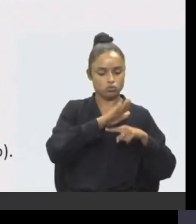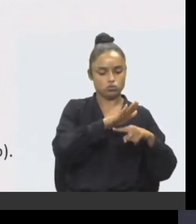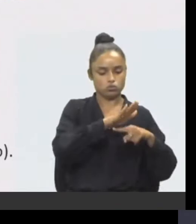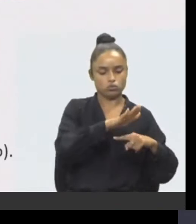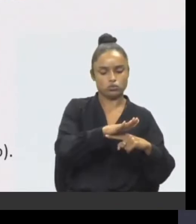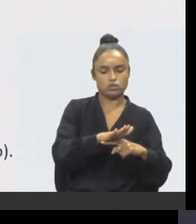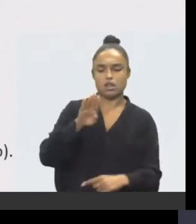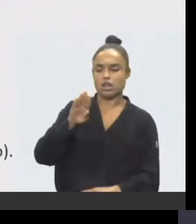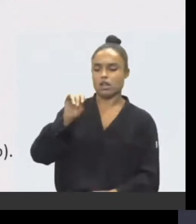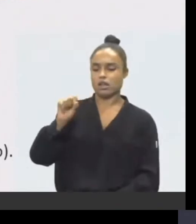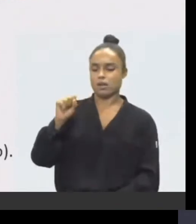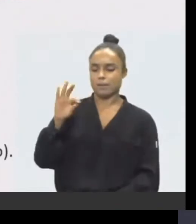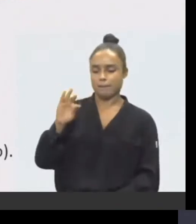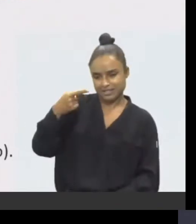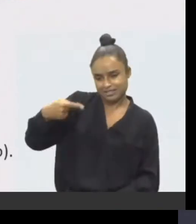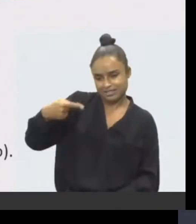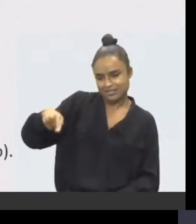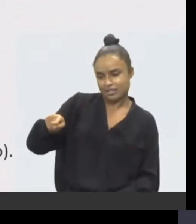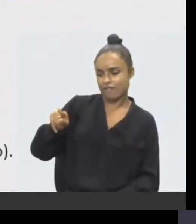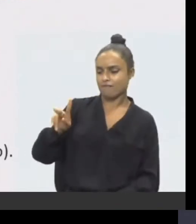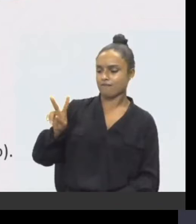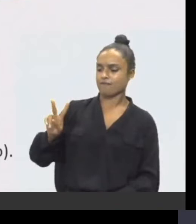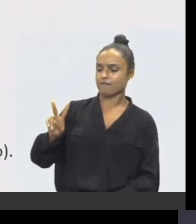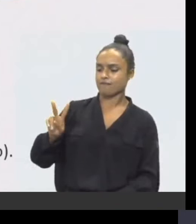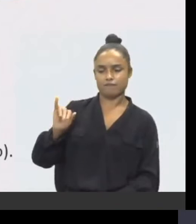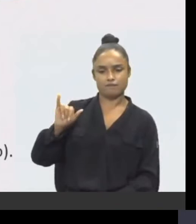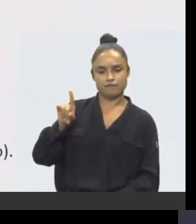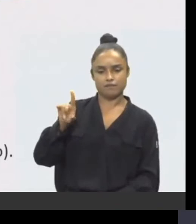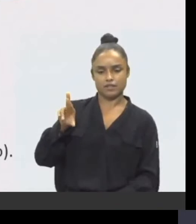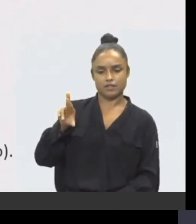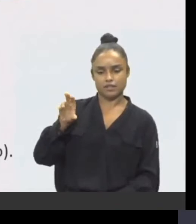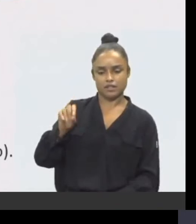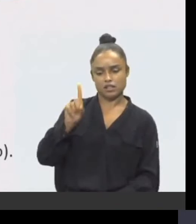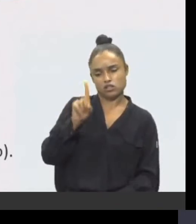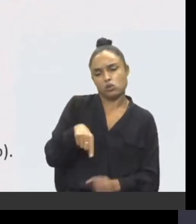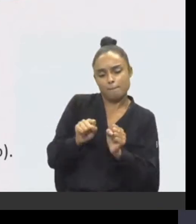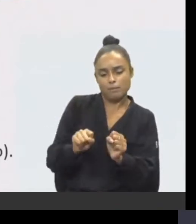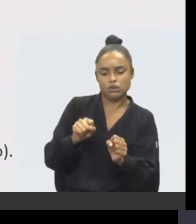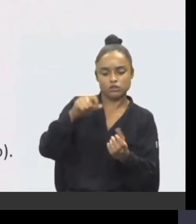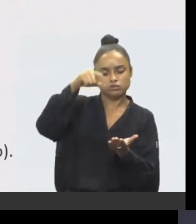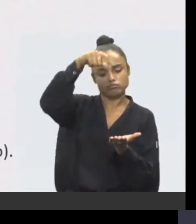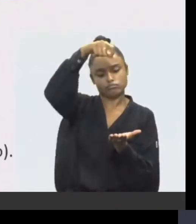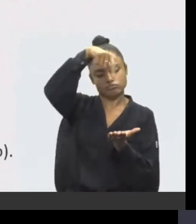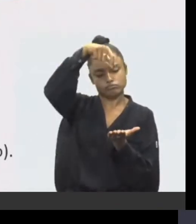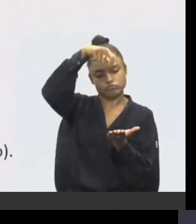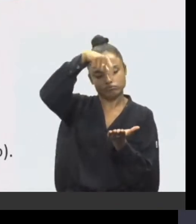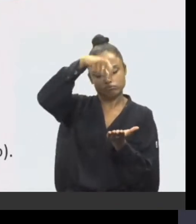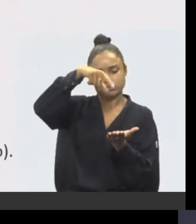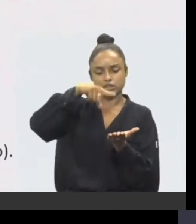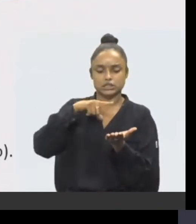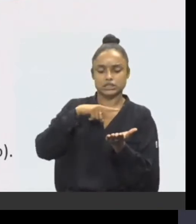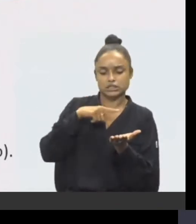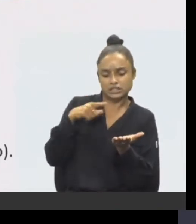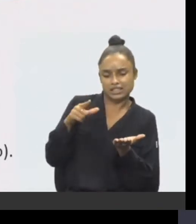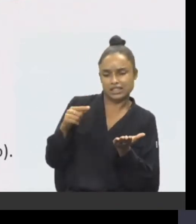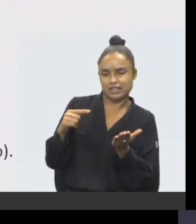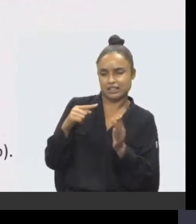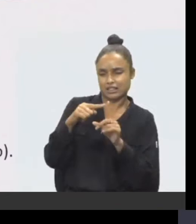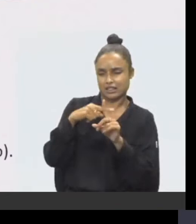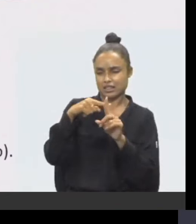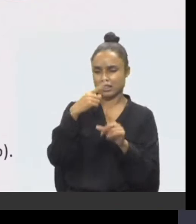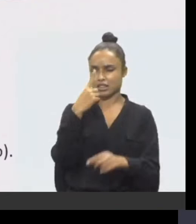vidro. Os detalhes importantes é que a gente pode utilizar então uma proveta para a seleção do volume aí de 10 ml de